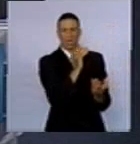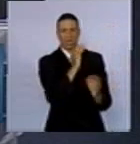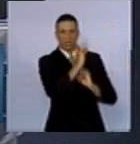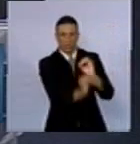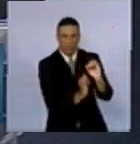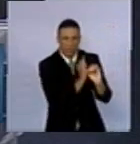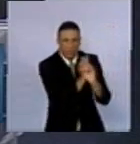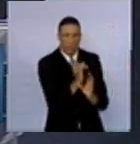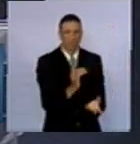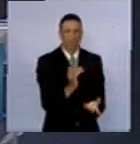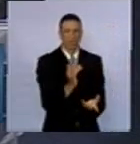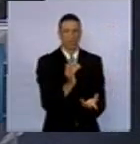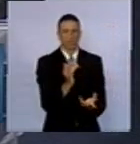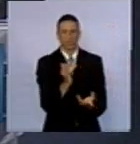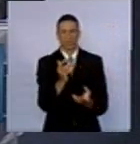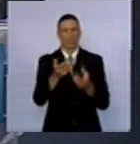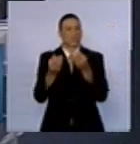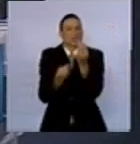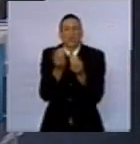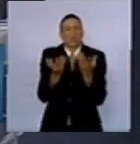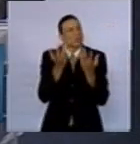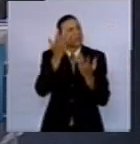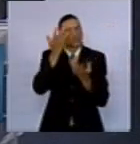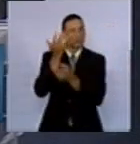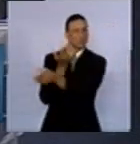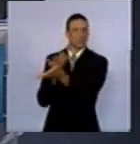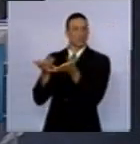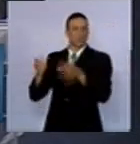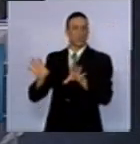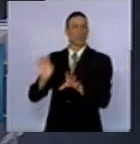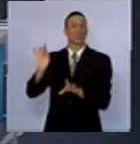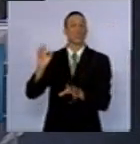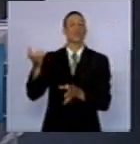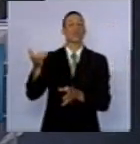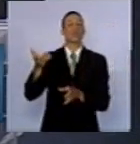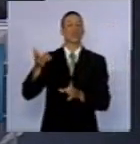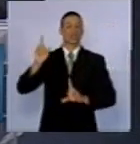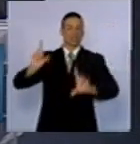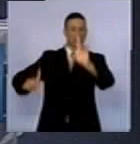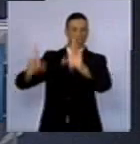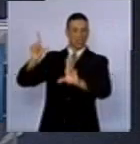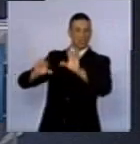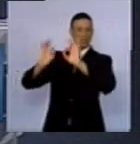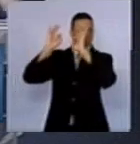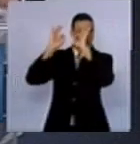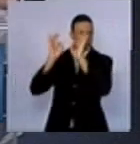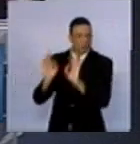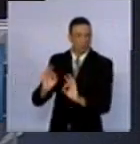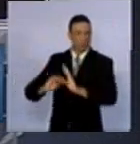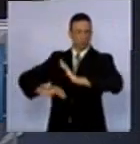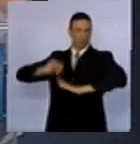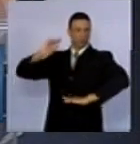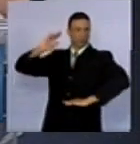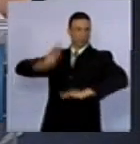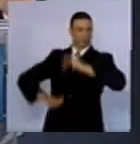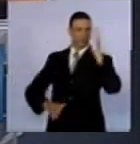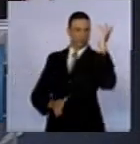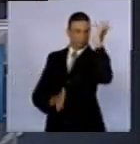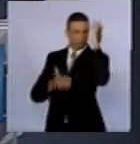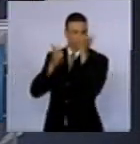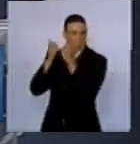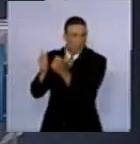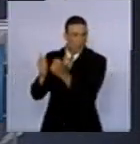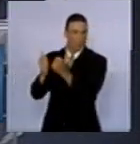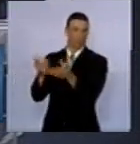prestado com qualidade e para isso é que vem a tecnologia o contexto então foi na verdade de ter uma legislação